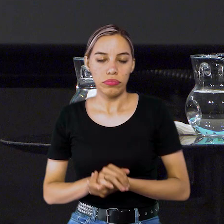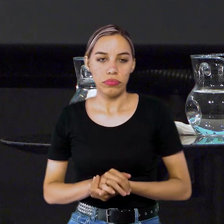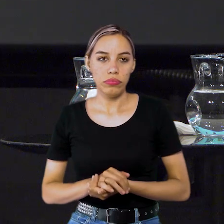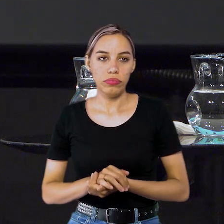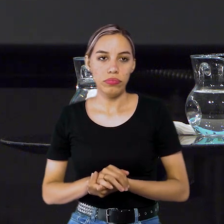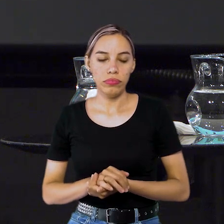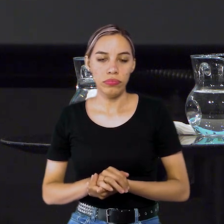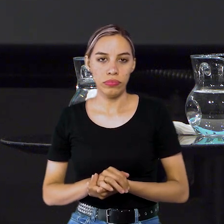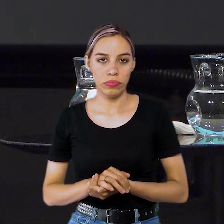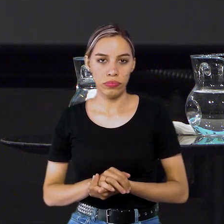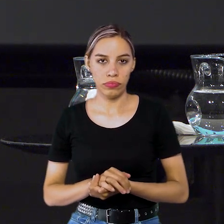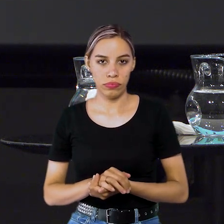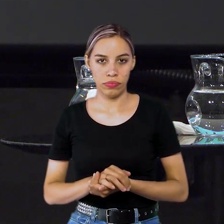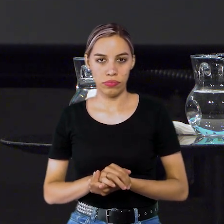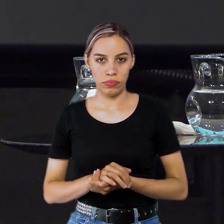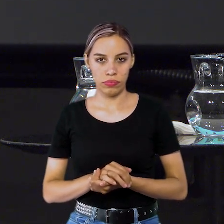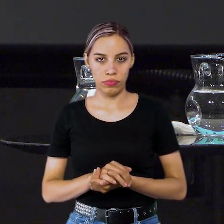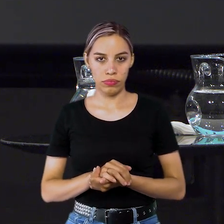Voltando assim,